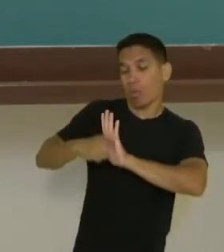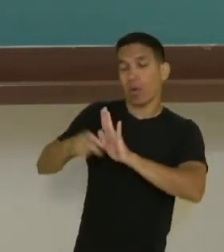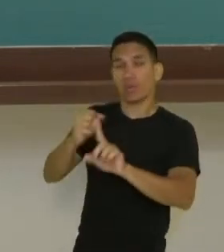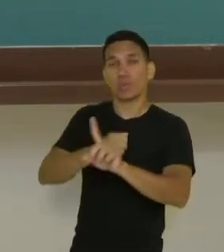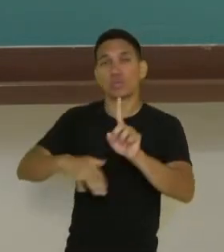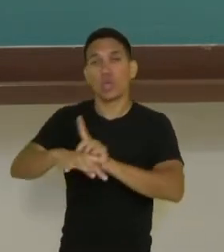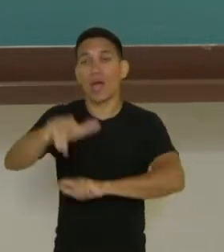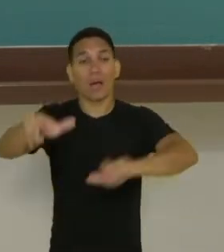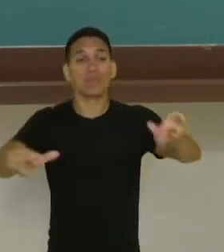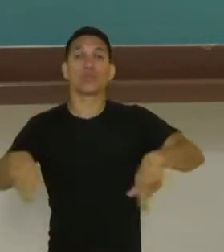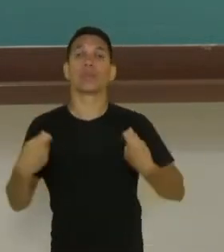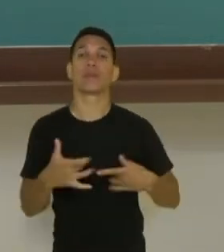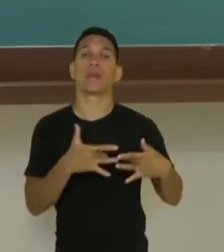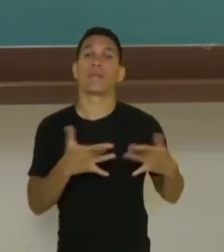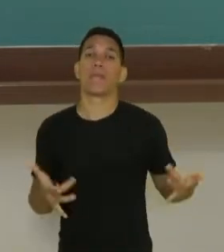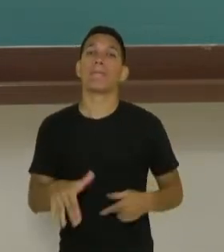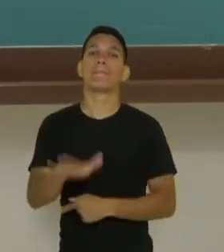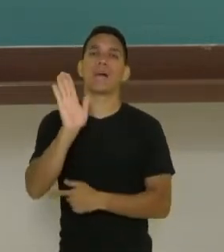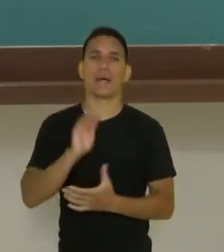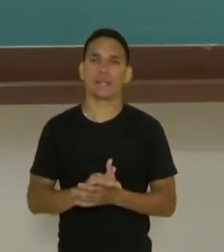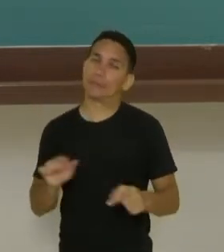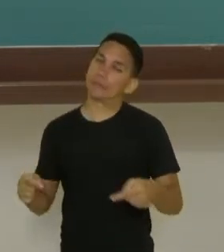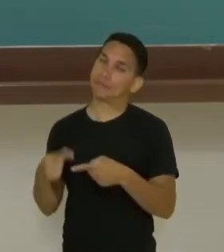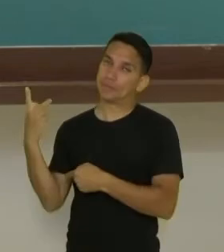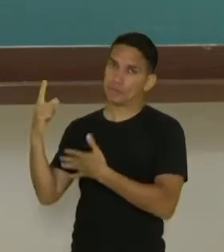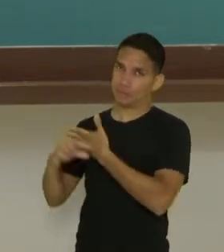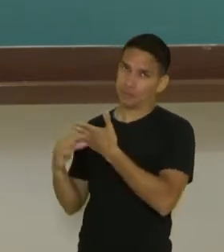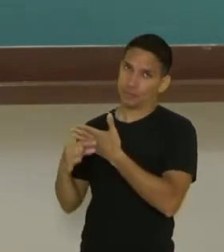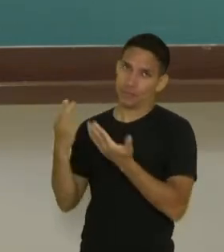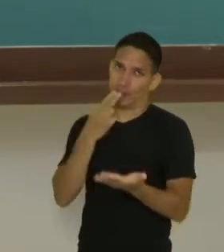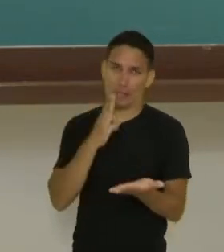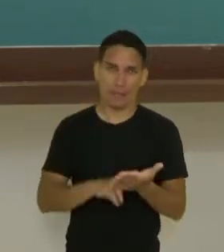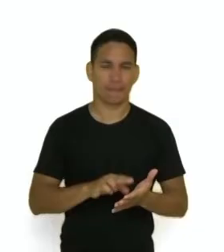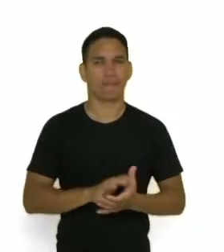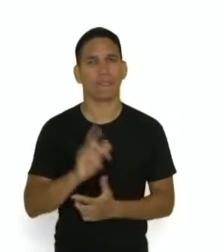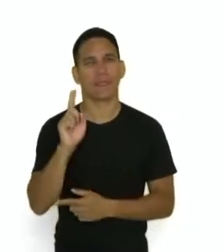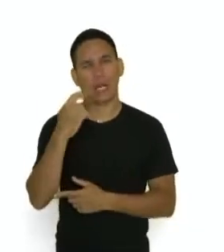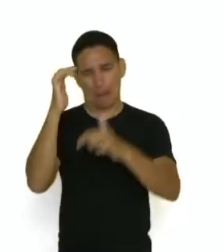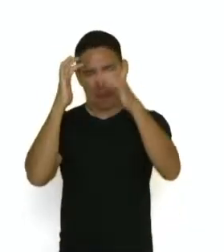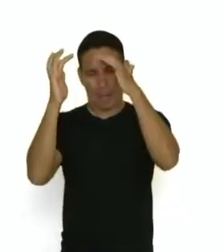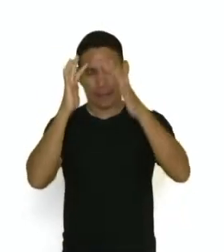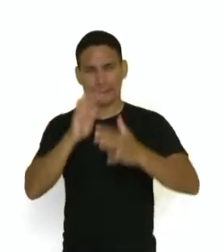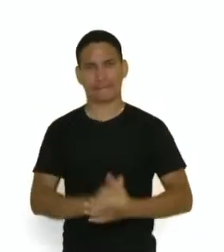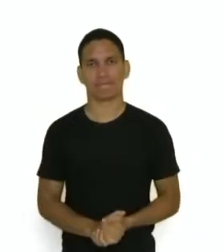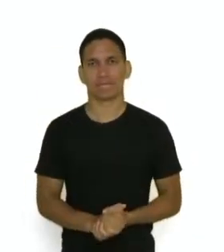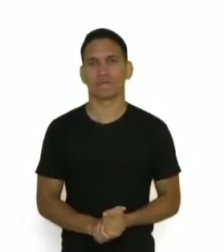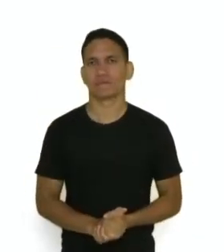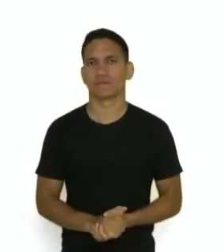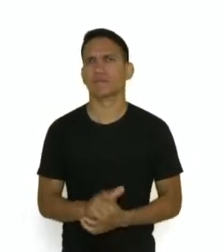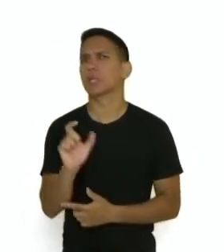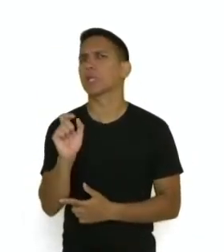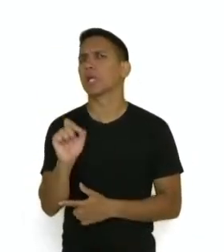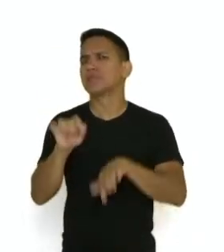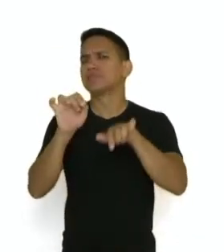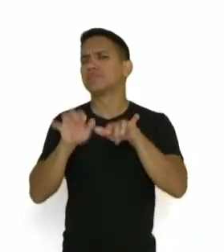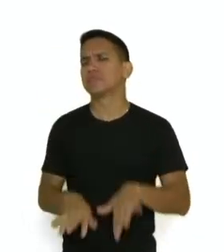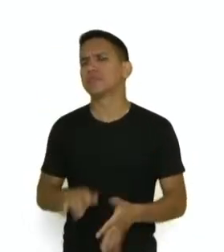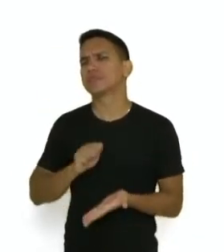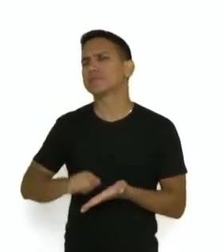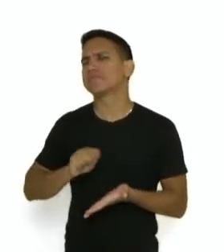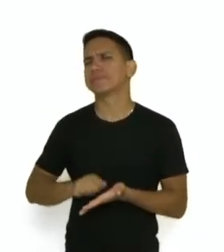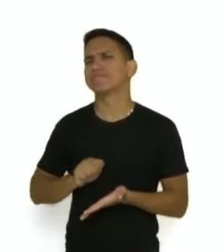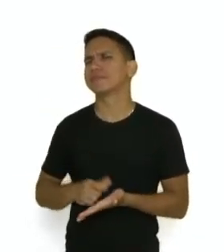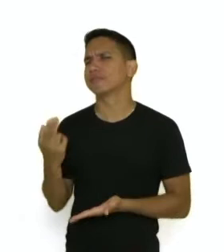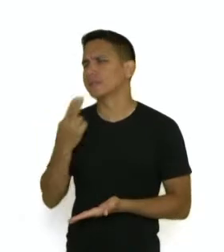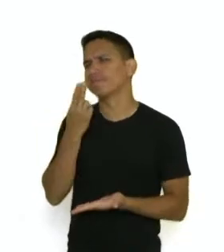mais solidários, de acordo com o autor da carta. Vamos pensar. Quem redigiu essa carta do